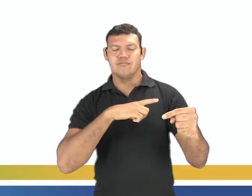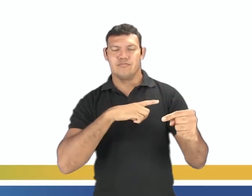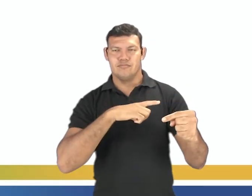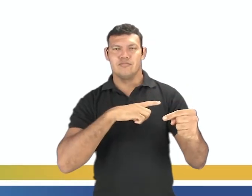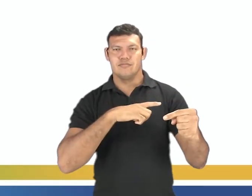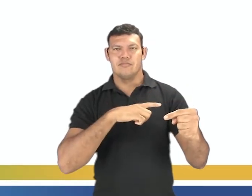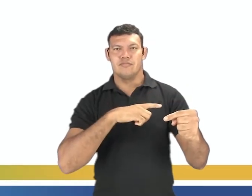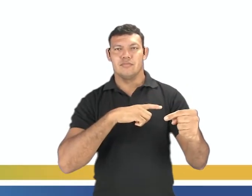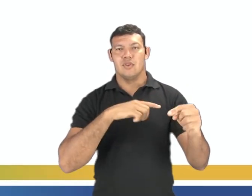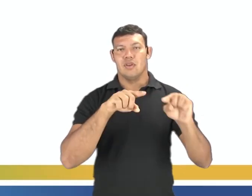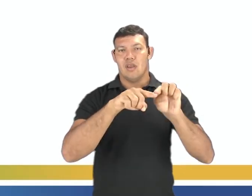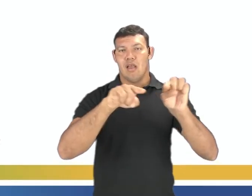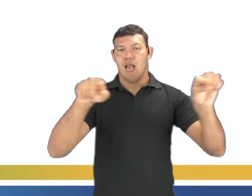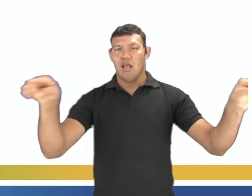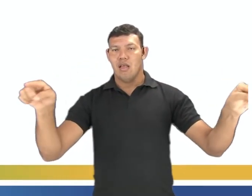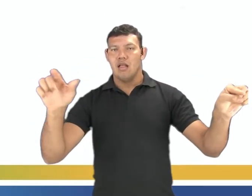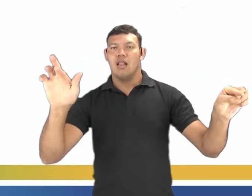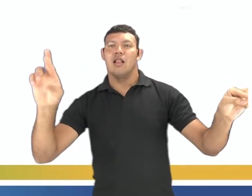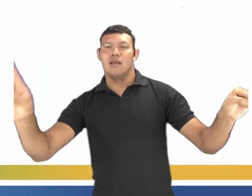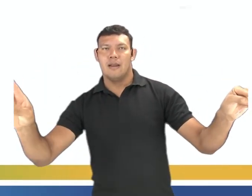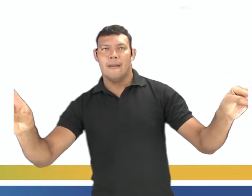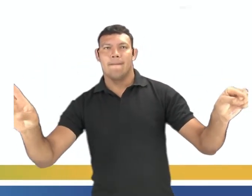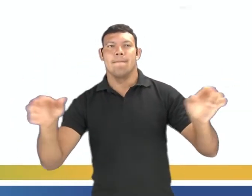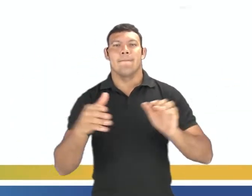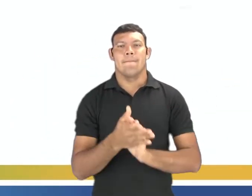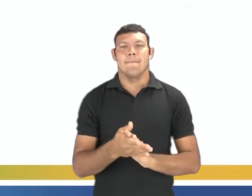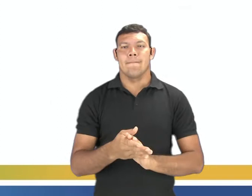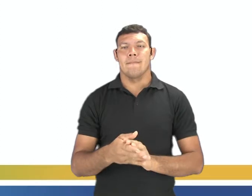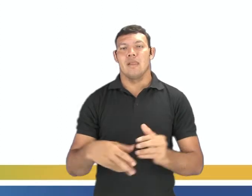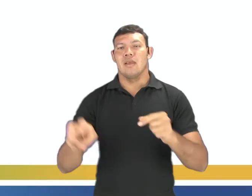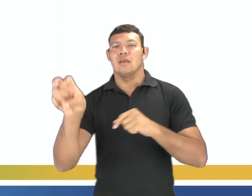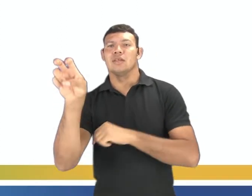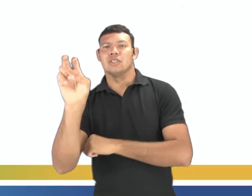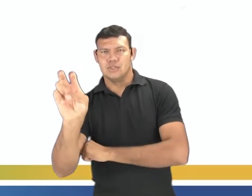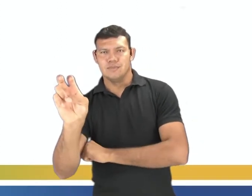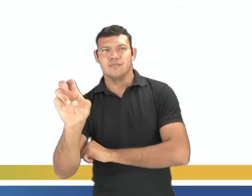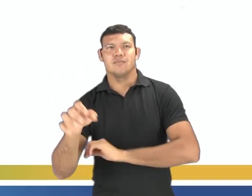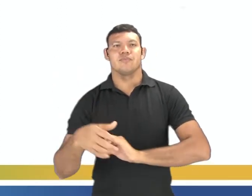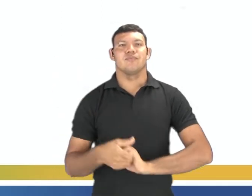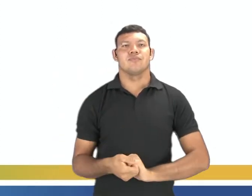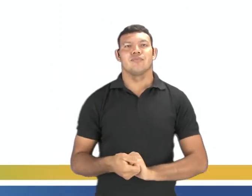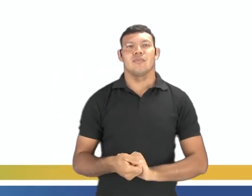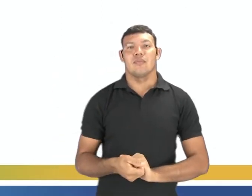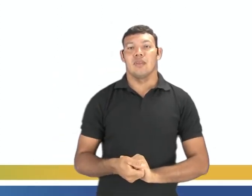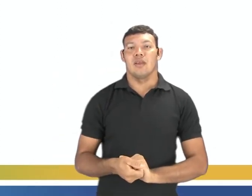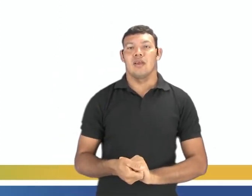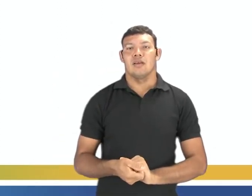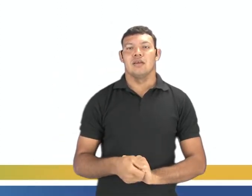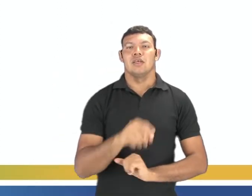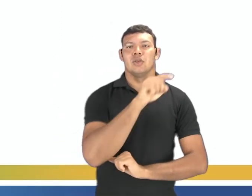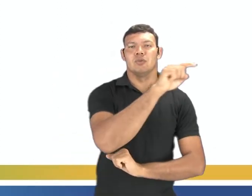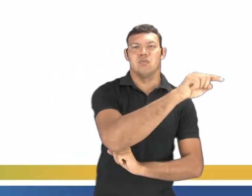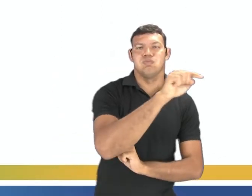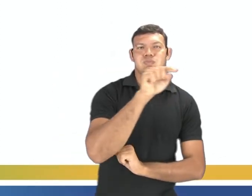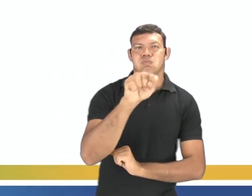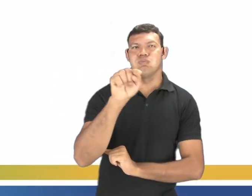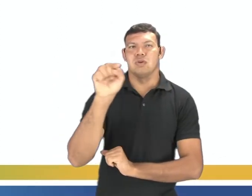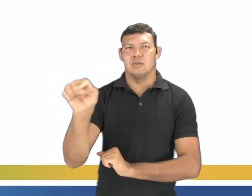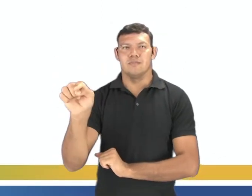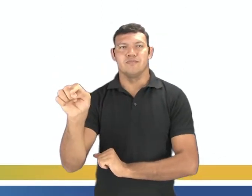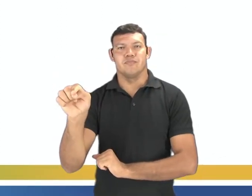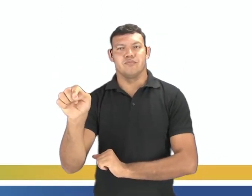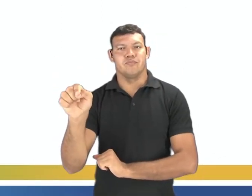pontos nós vamos tem uma reta r no quinto postulado diz o seguinte três pontos não